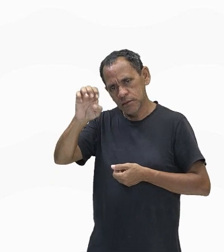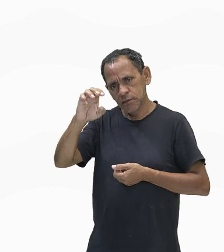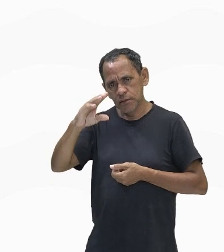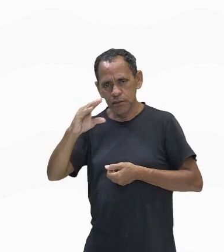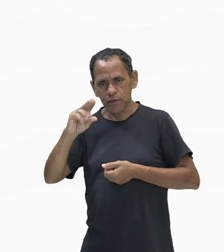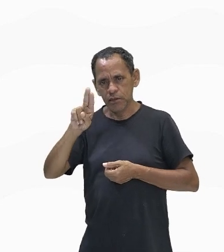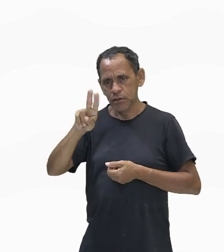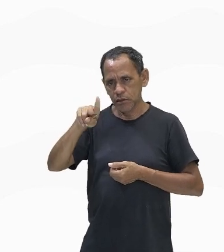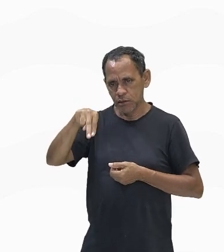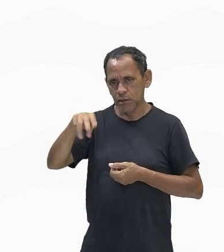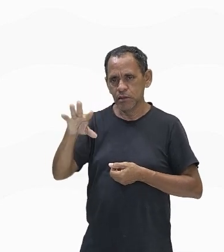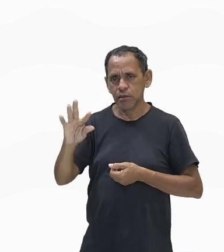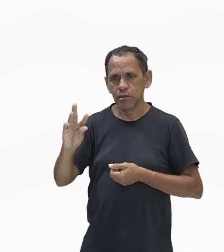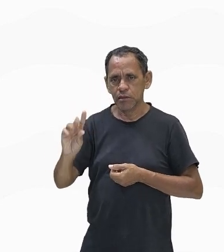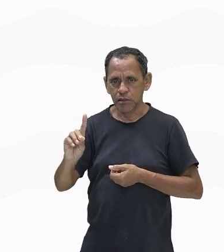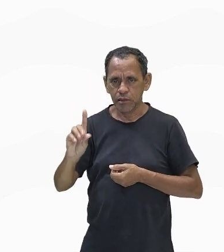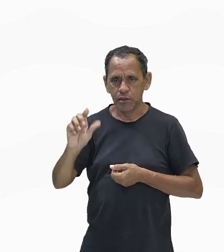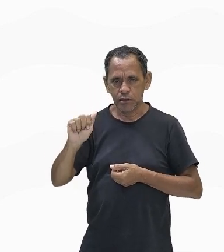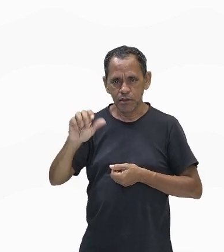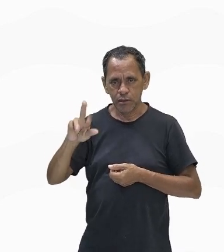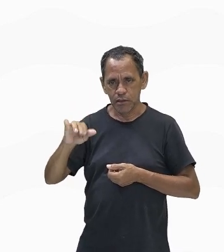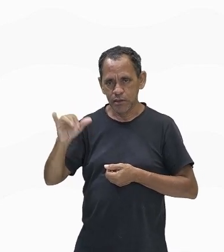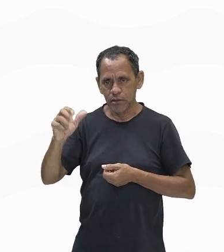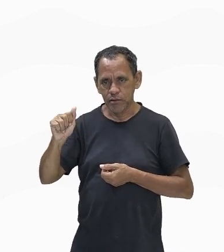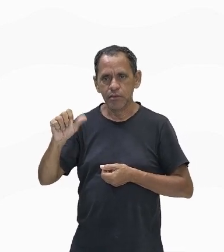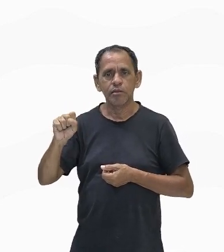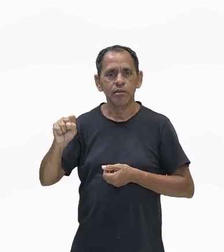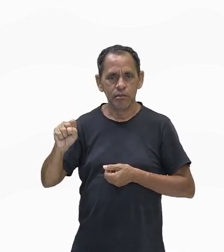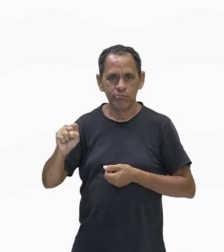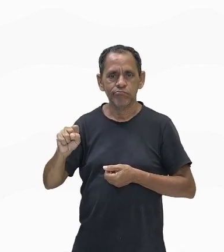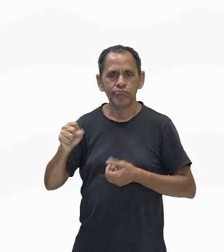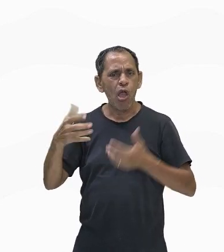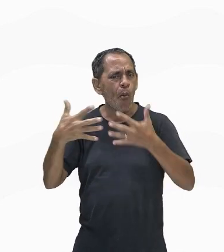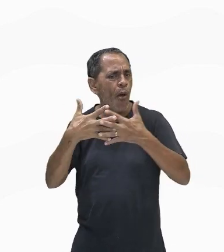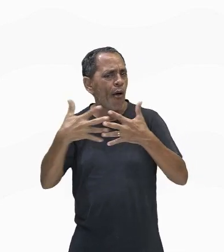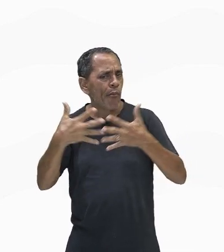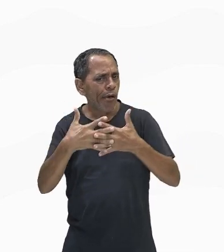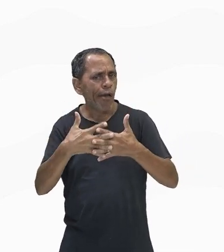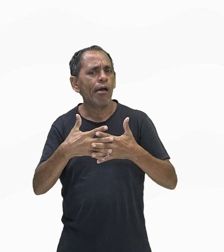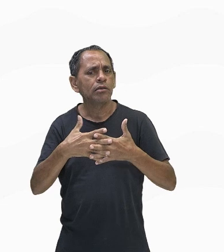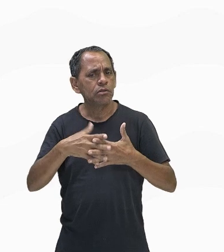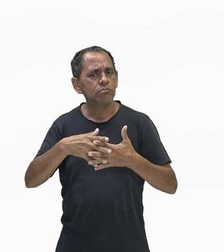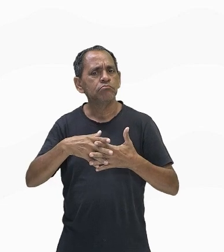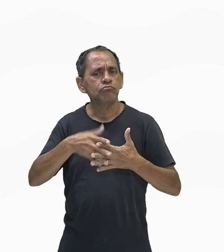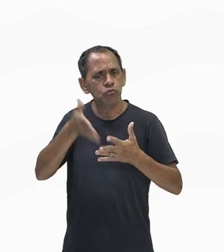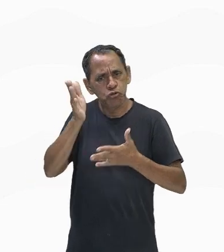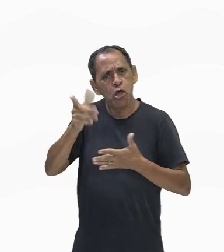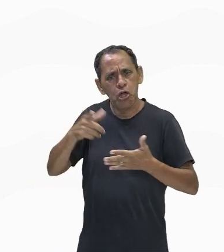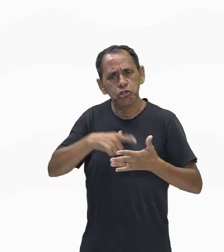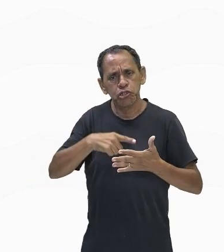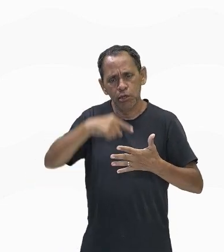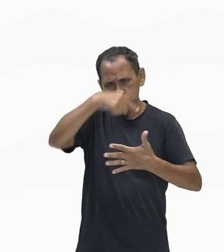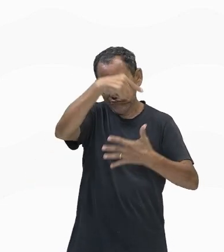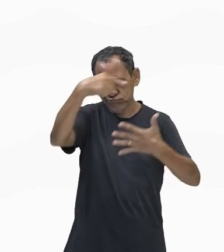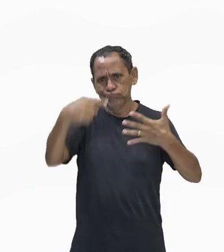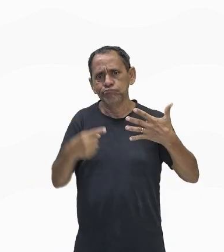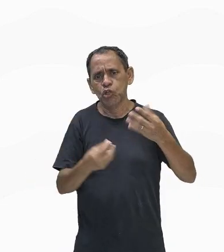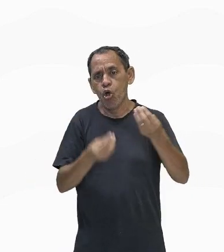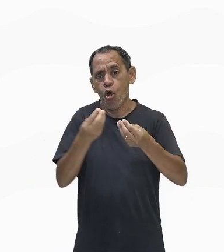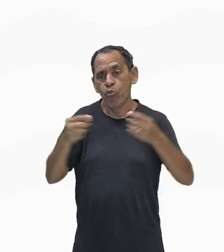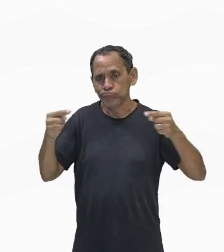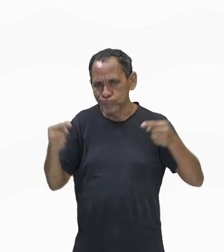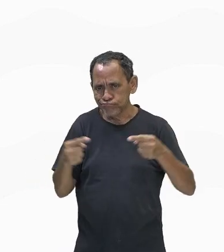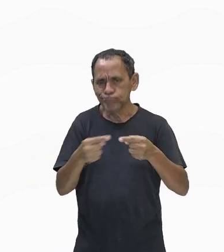secundárias, que elas são mais complexas, né? Aí já envolvem outras coisas, elas envolvem